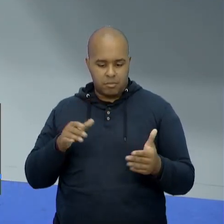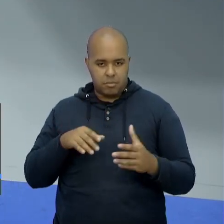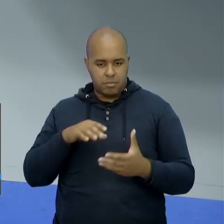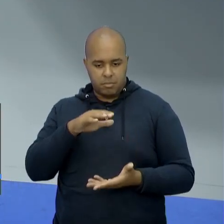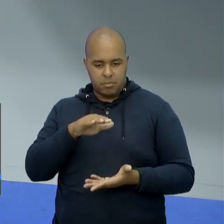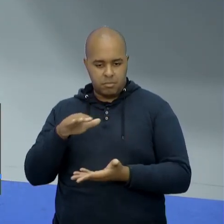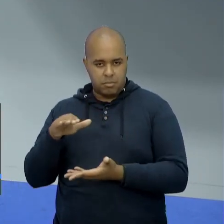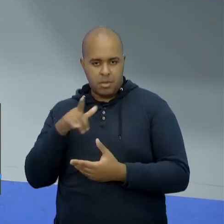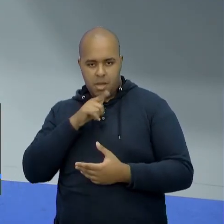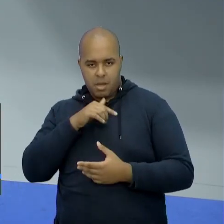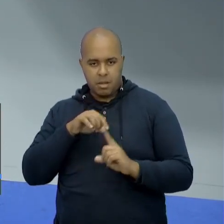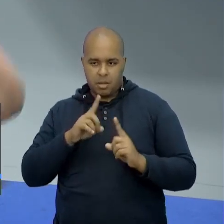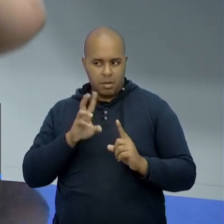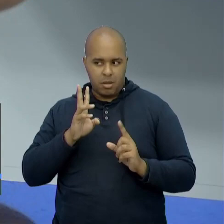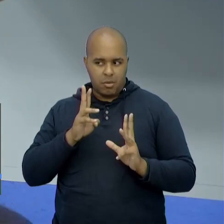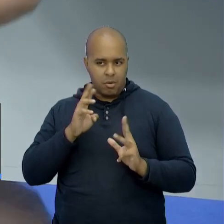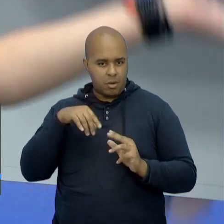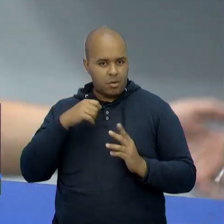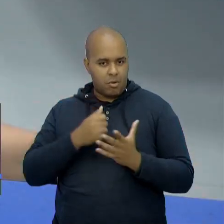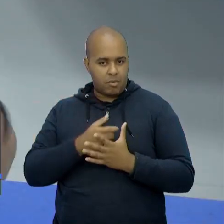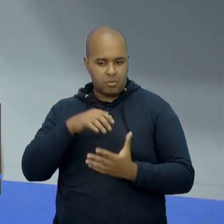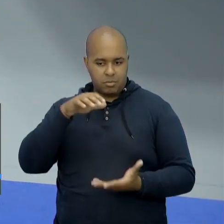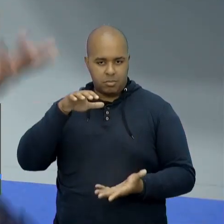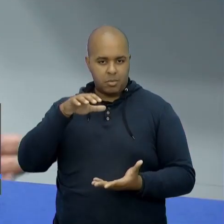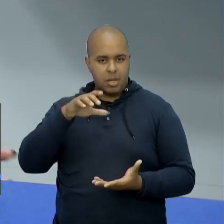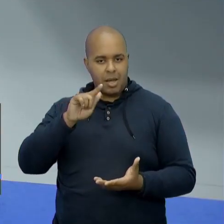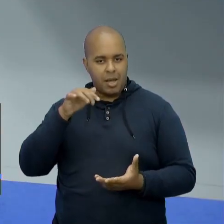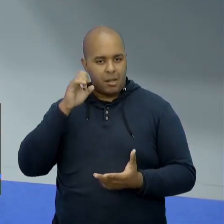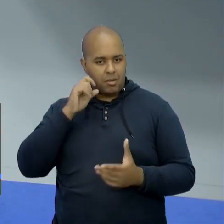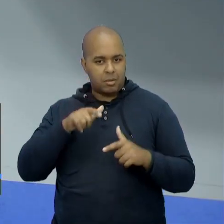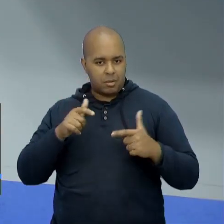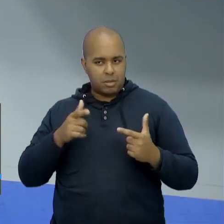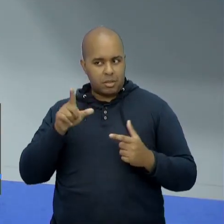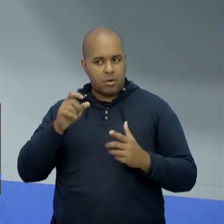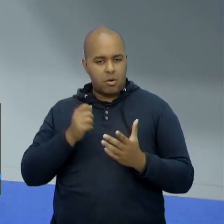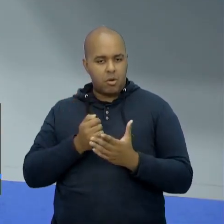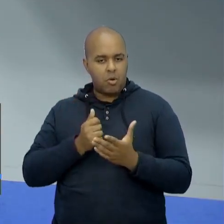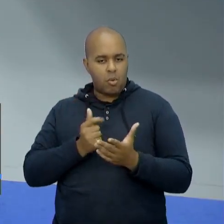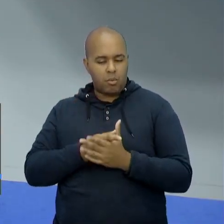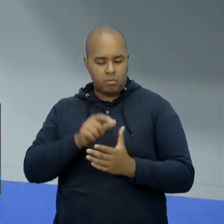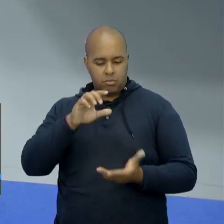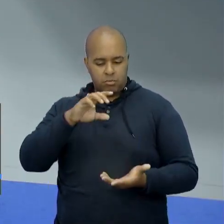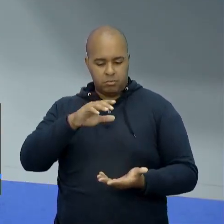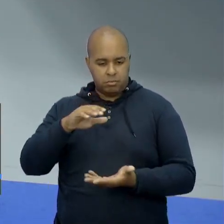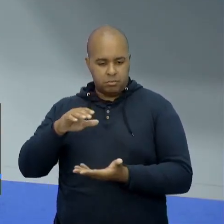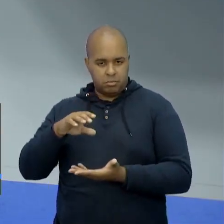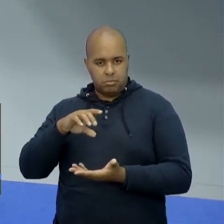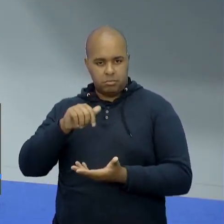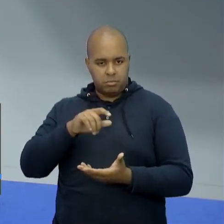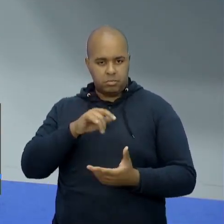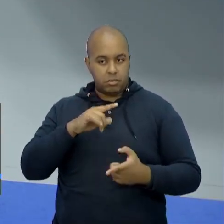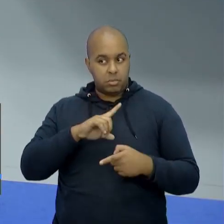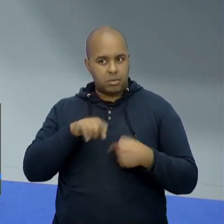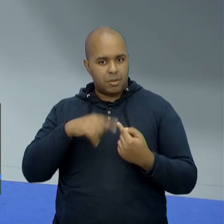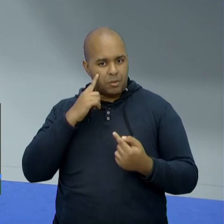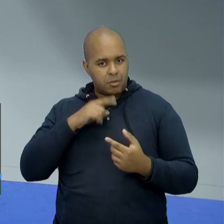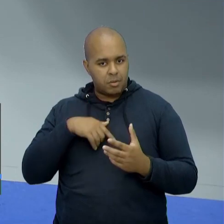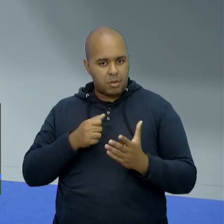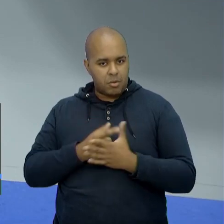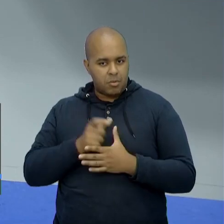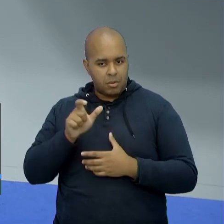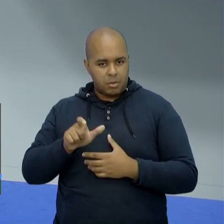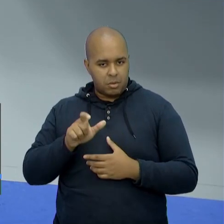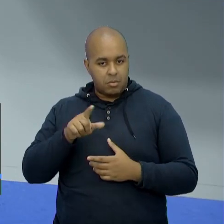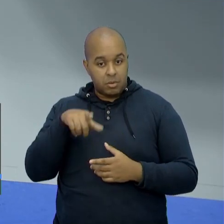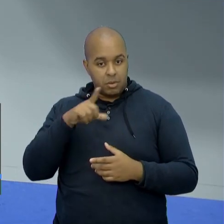garrafinha pequena. Não é igual a gente, tipo, compra galão e tal. Eles compram aquelas mini garrafinhas. E aí eles falaram que quando você